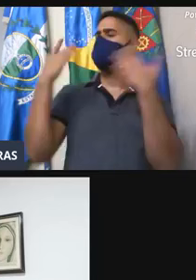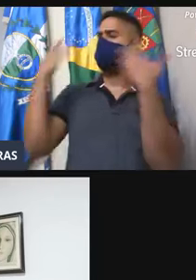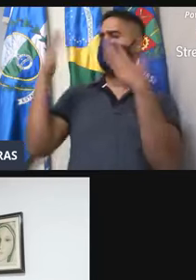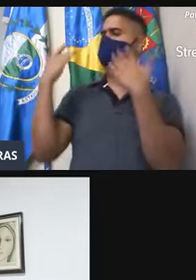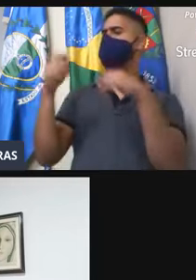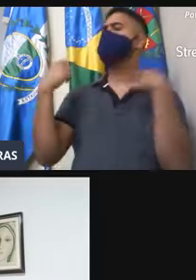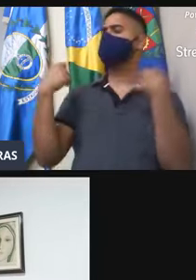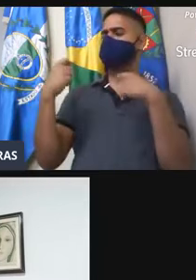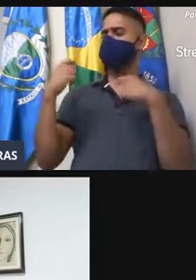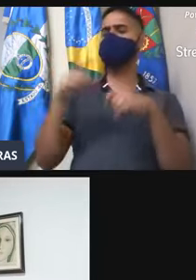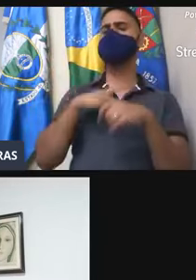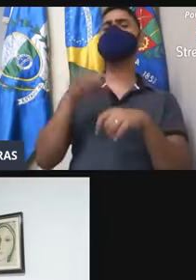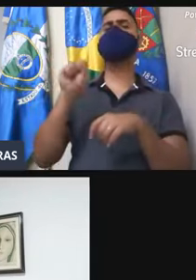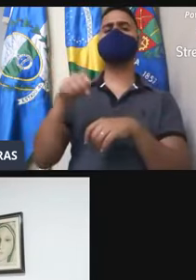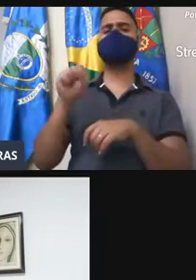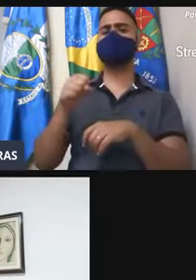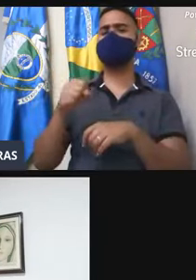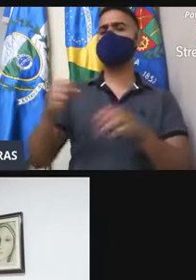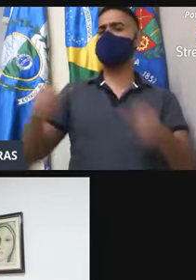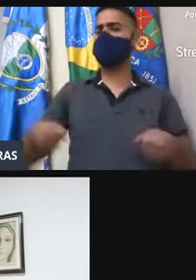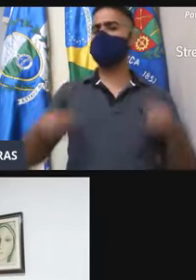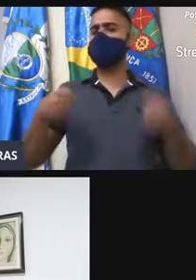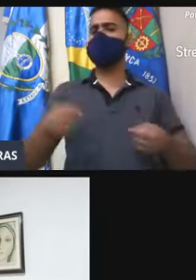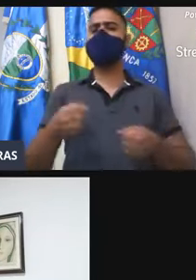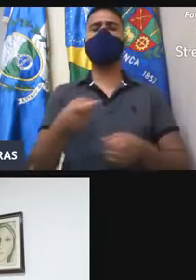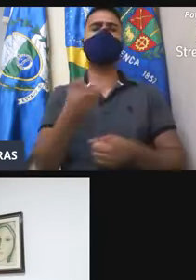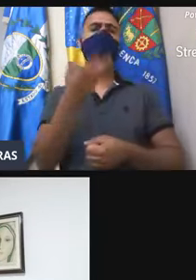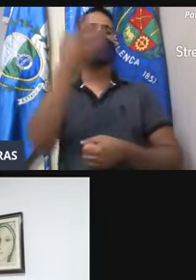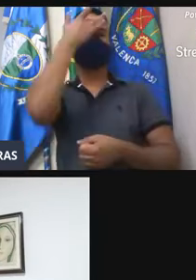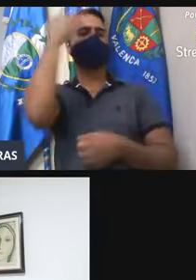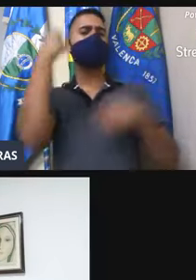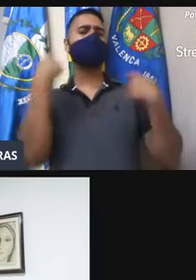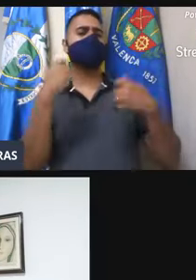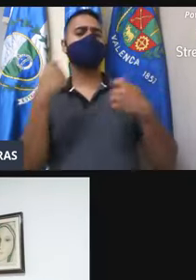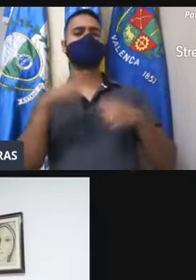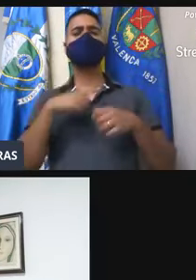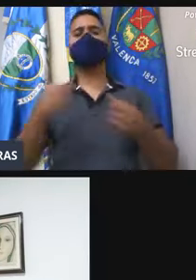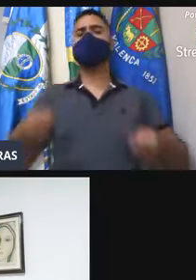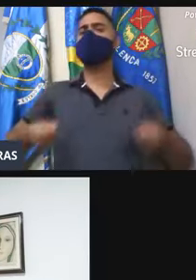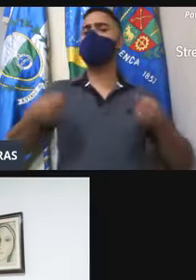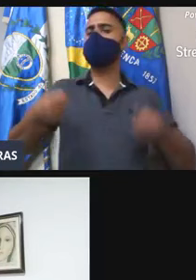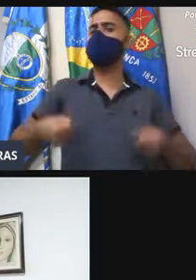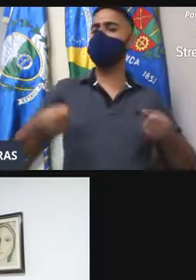que ter, gente, cadeira de roda. Quantas pessoas precisam de uma cadeira de roda, uma cama hospitalar?